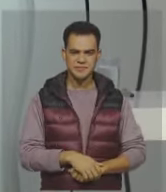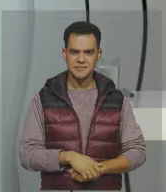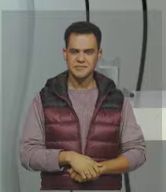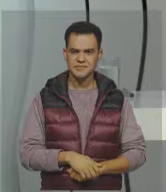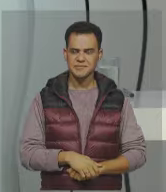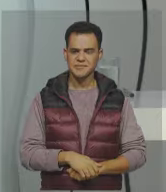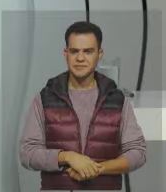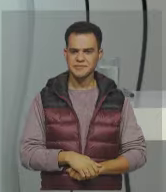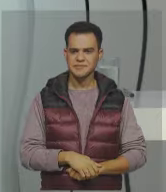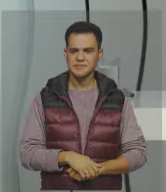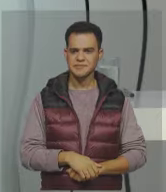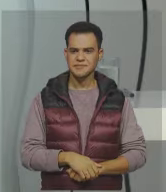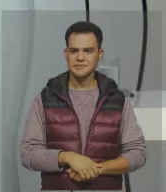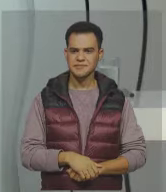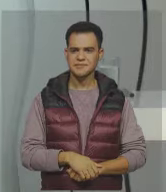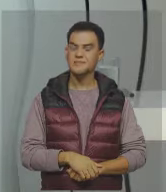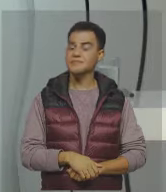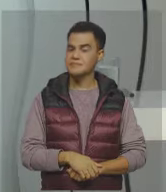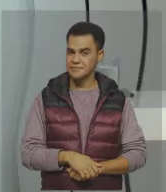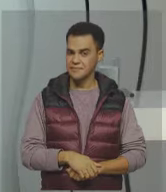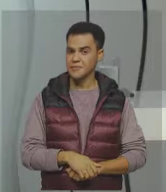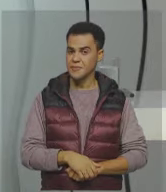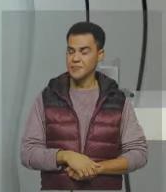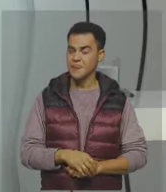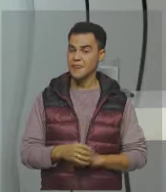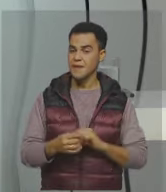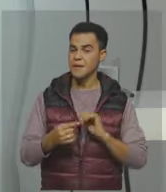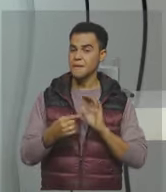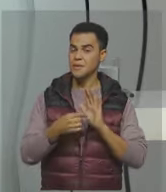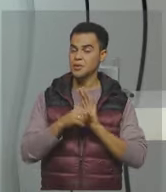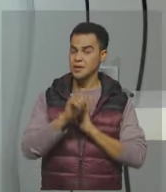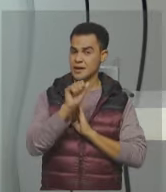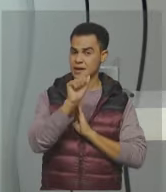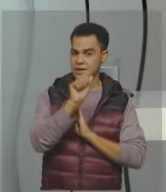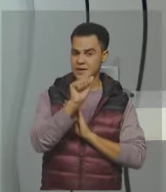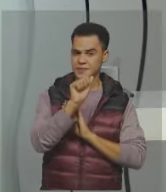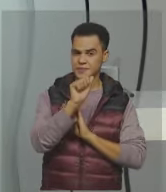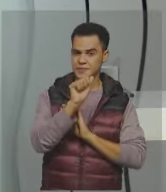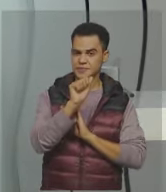Então, aqui eu tenho meu ponto A, meu ponto B.